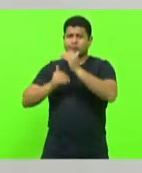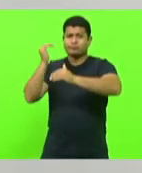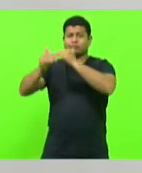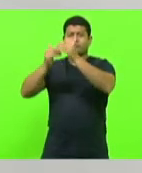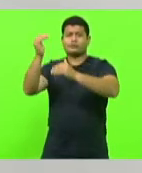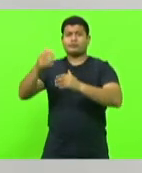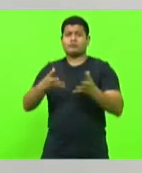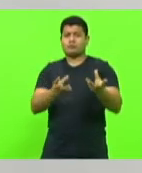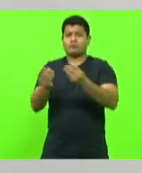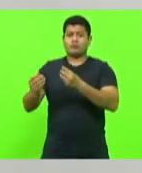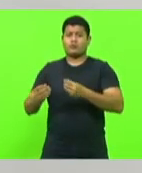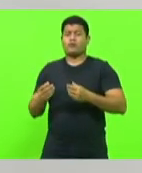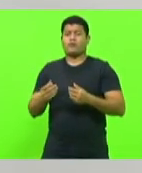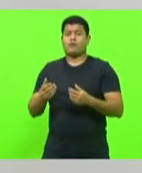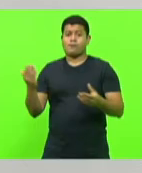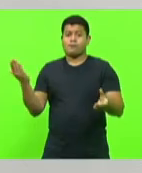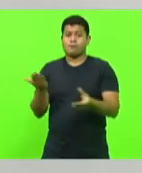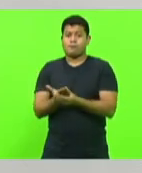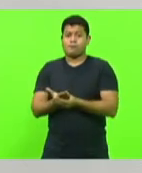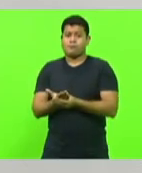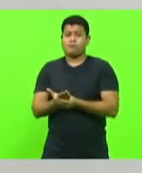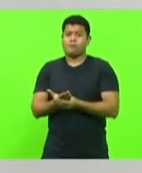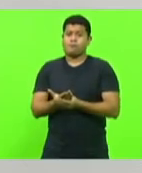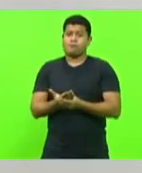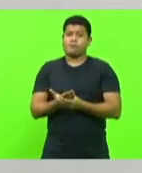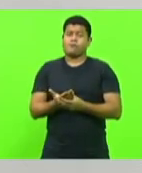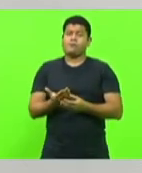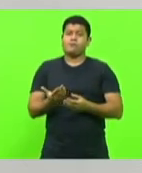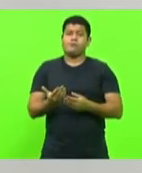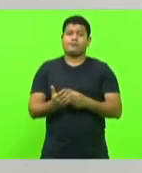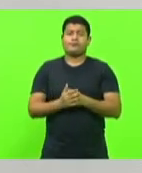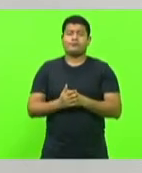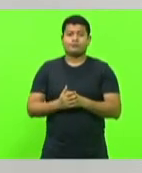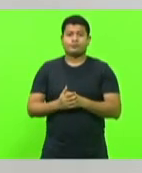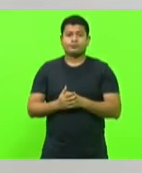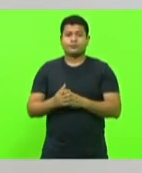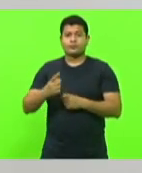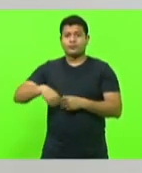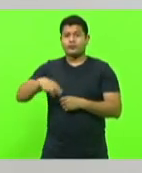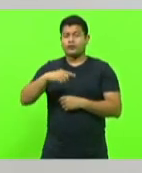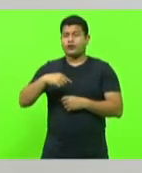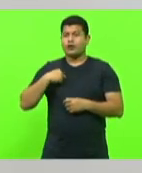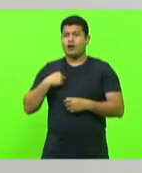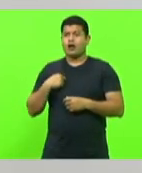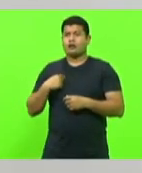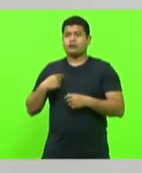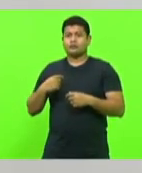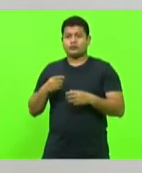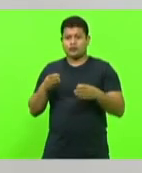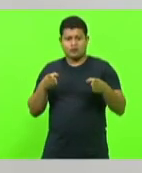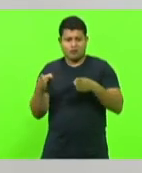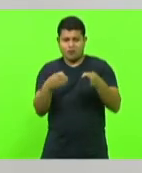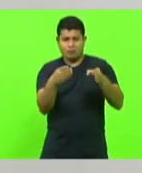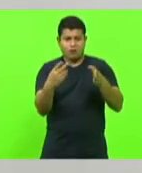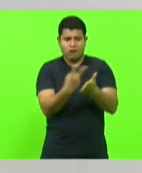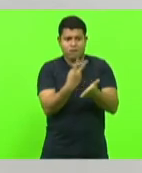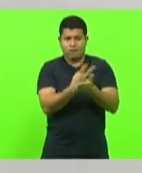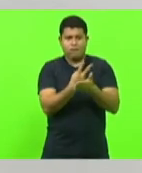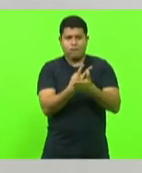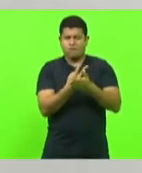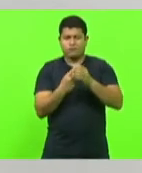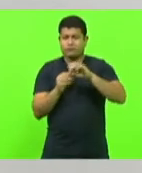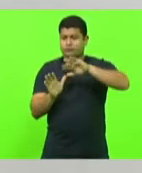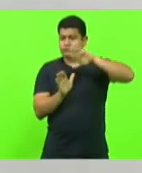aí, principalmente de pessoas que buscam nossos filhos para o caminho do mal. É a gente fugir desse caminho. É o caminho do bem. Só que, gente, se a gente não